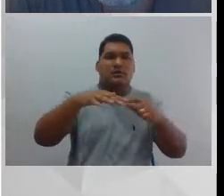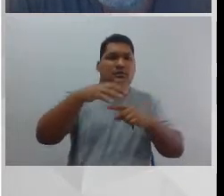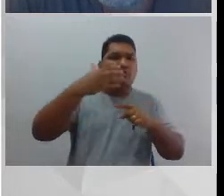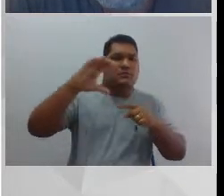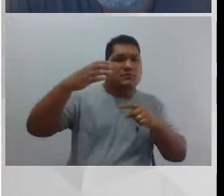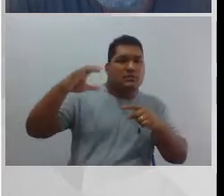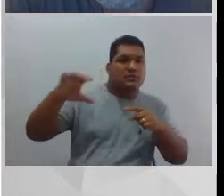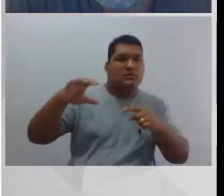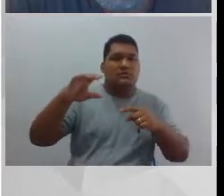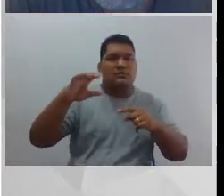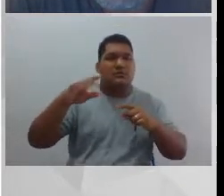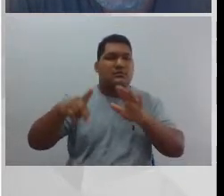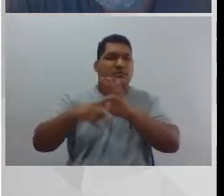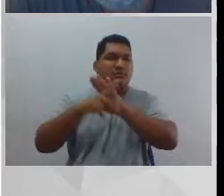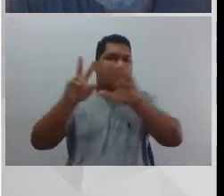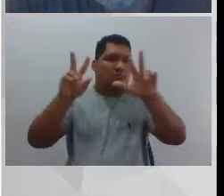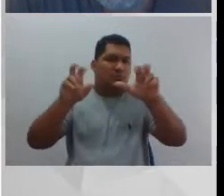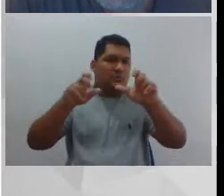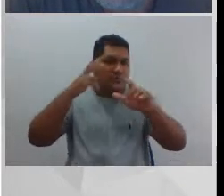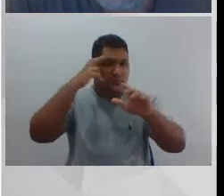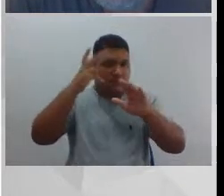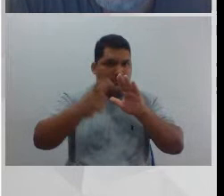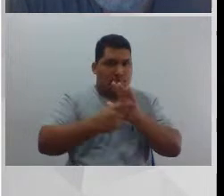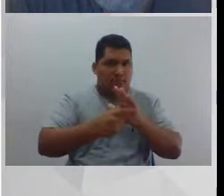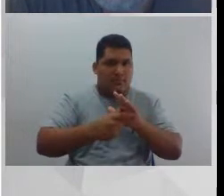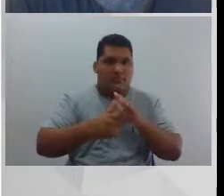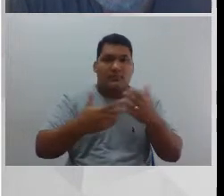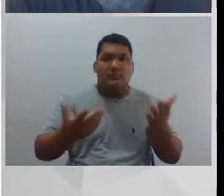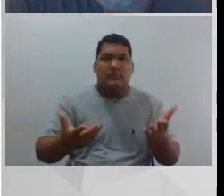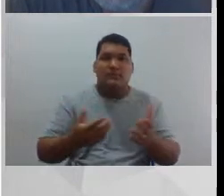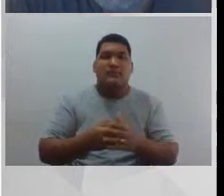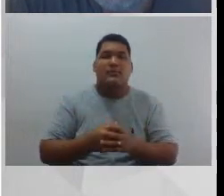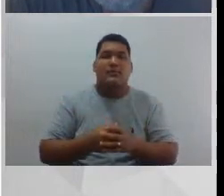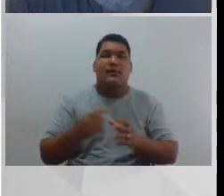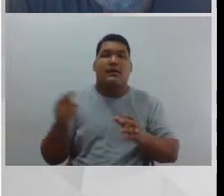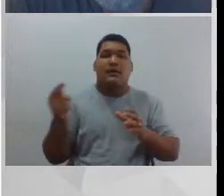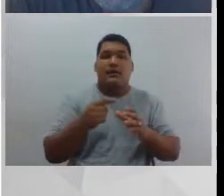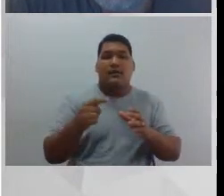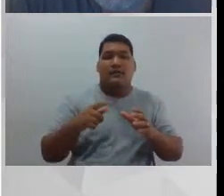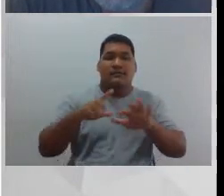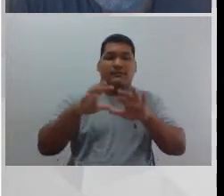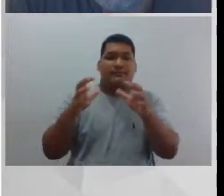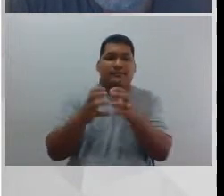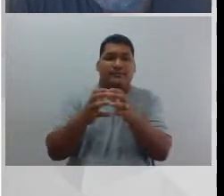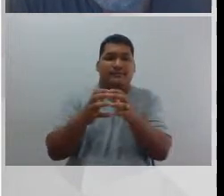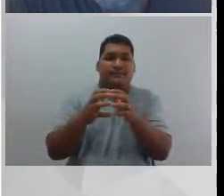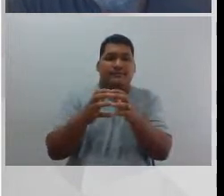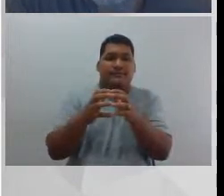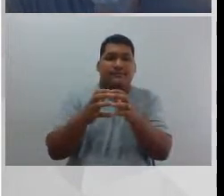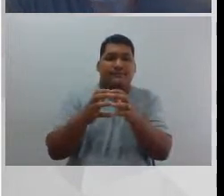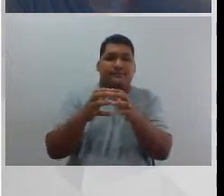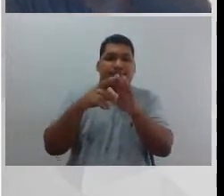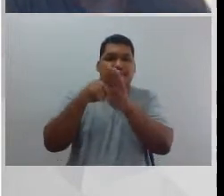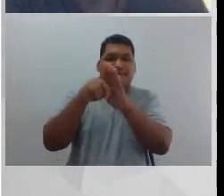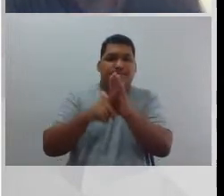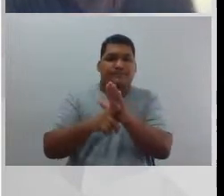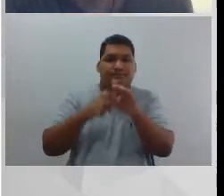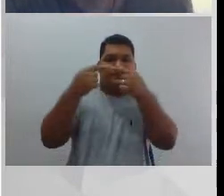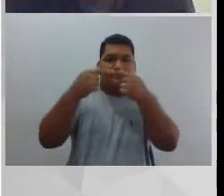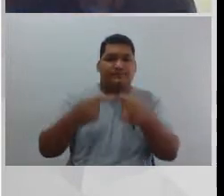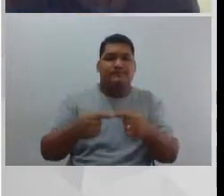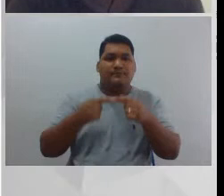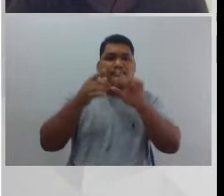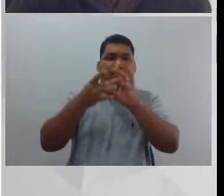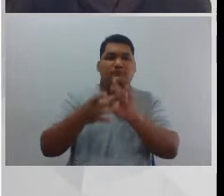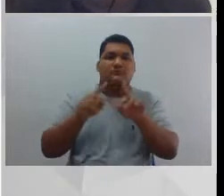inteligência artificial, né, que tem uma interseção grande com o que se chama de ciência de dados, que